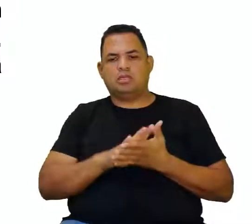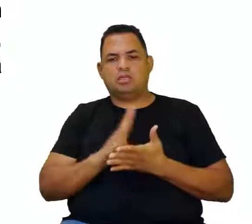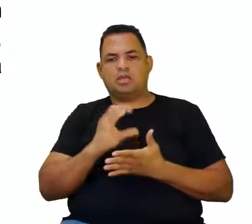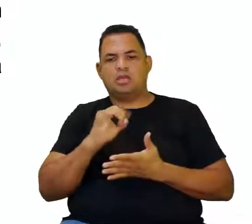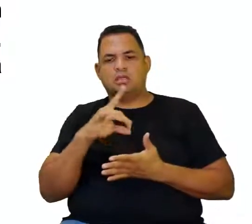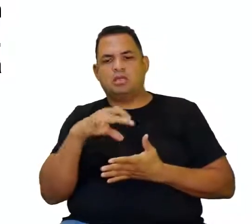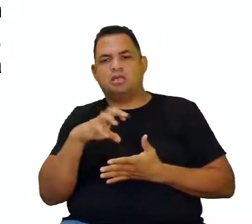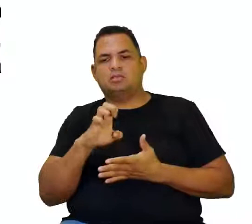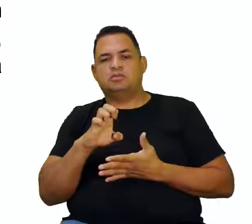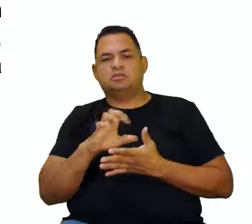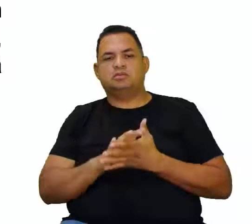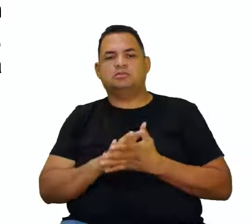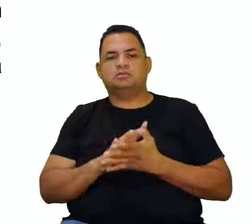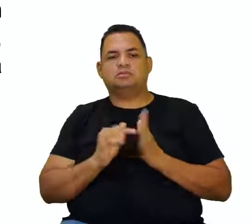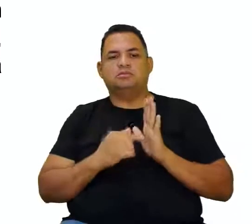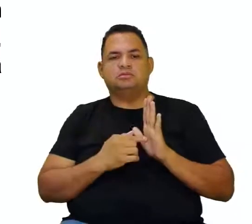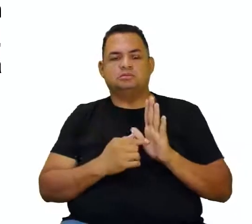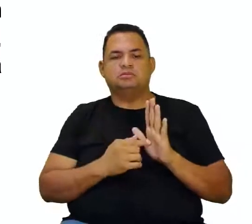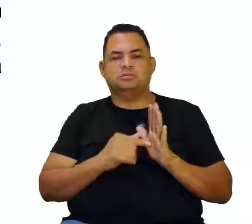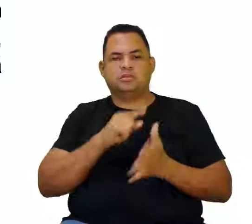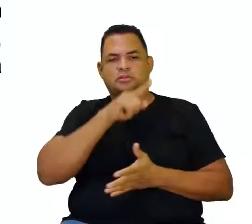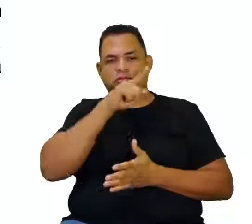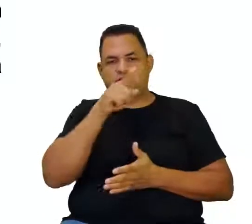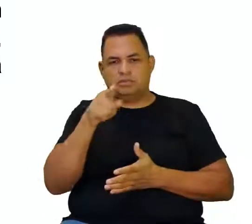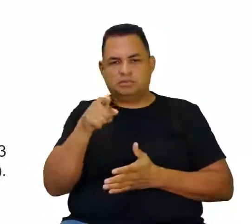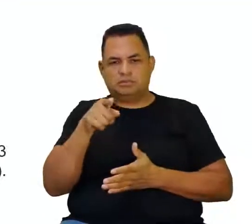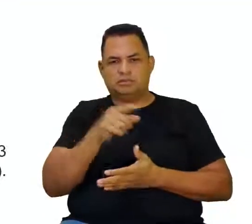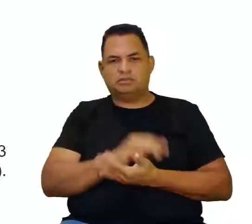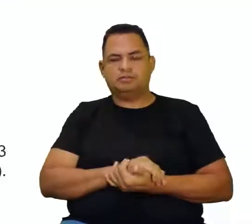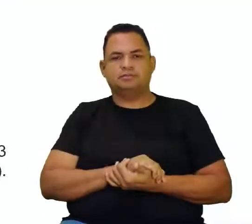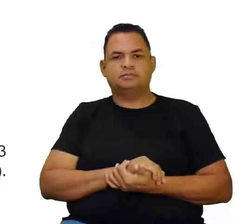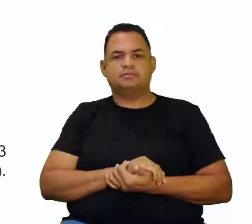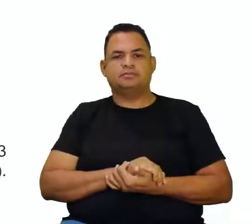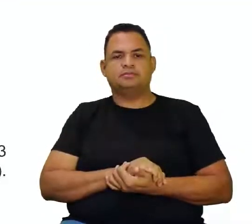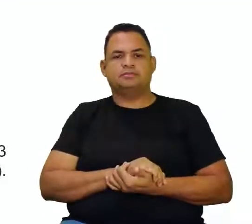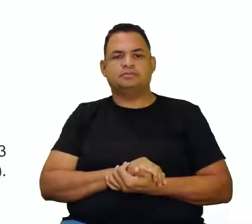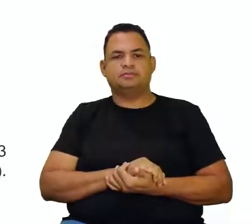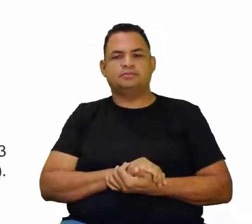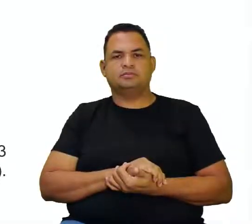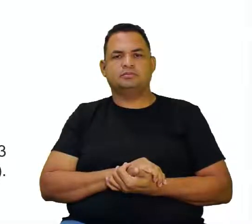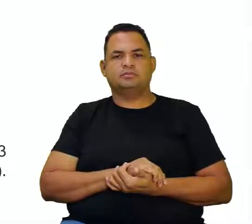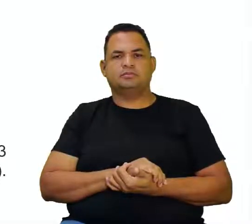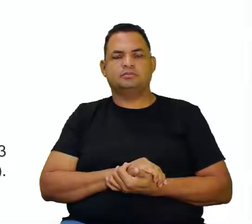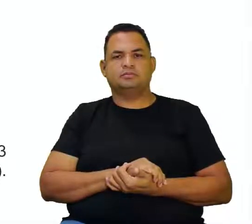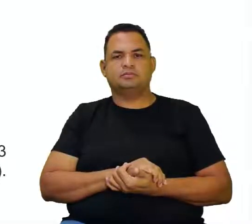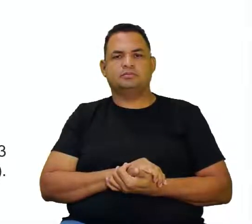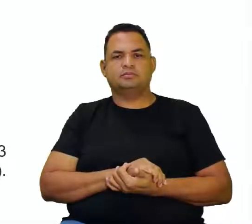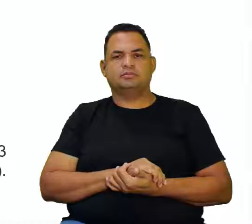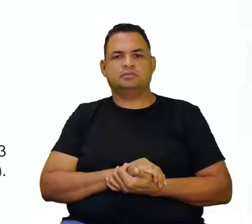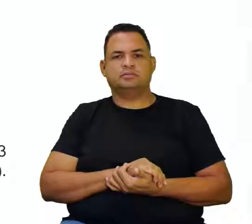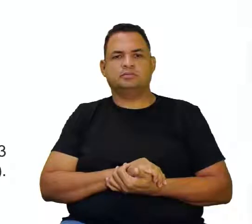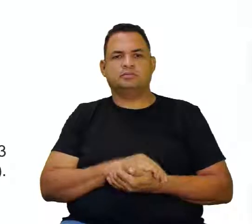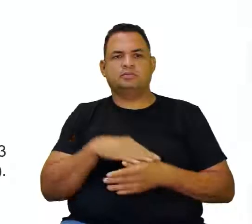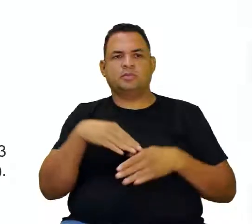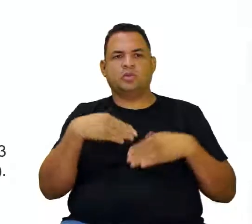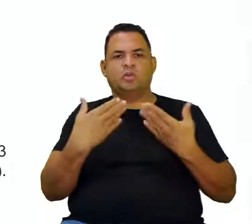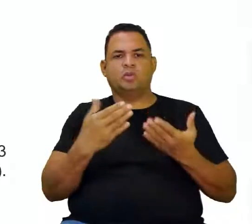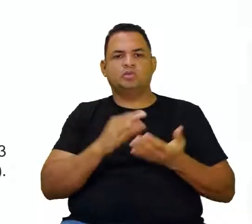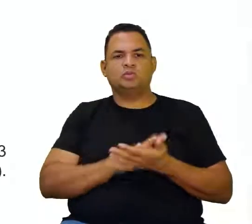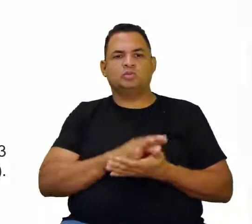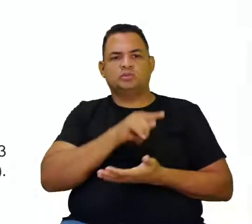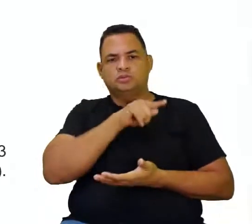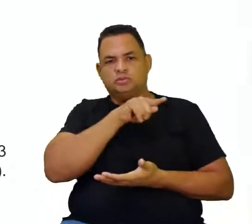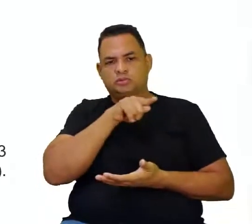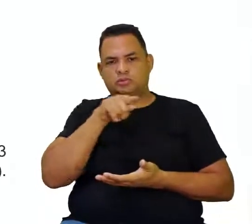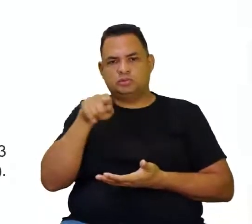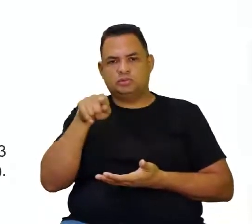da catalase, está mostrada no gráfico. E aí a gente tem aqui, ó. Quando a gente tem a linha